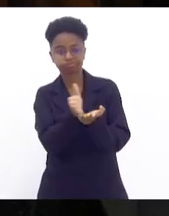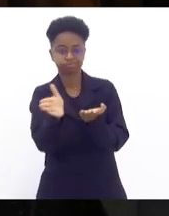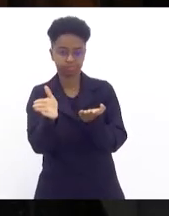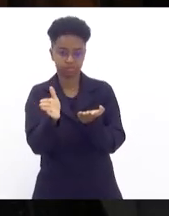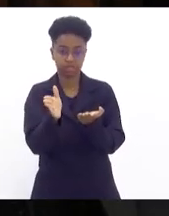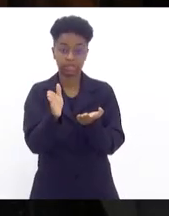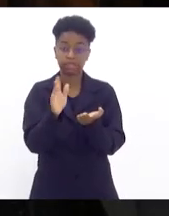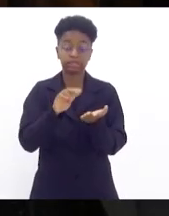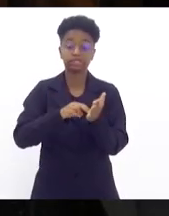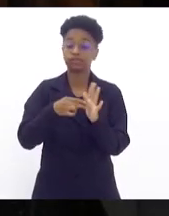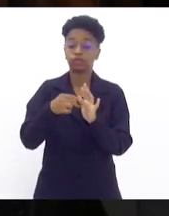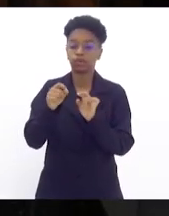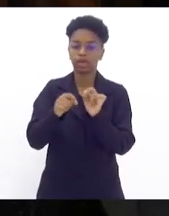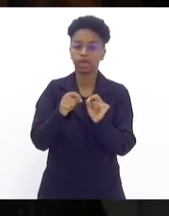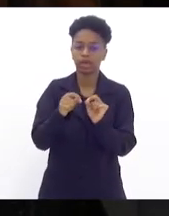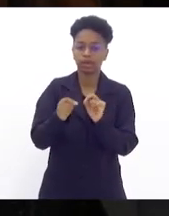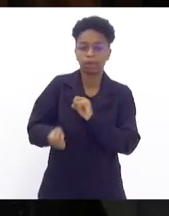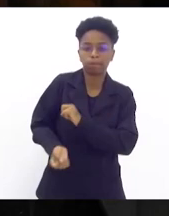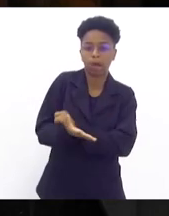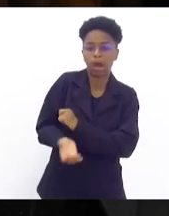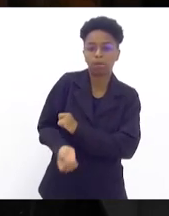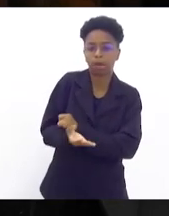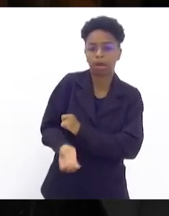Isto é algo contrabando